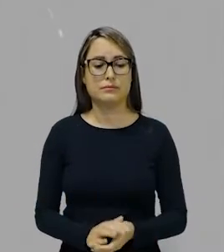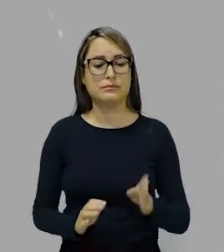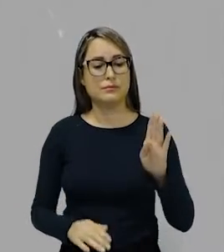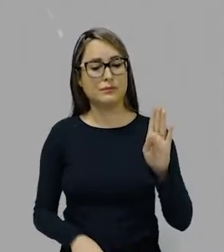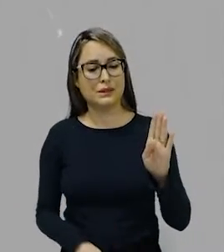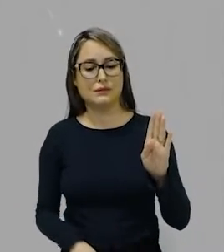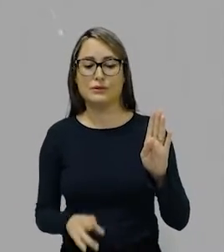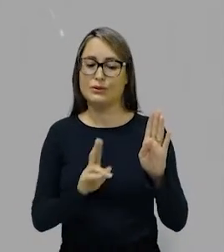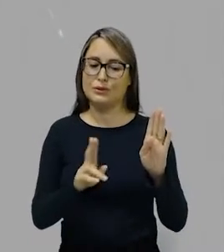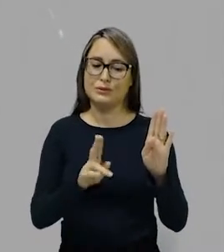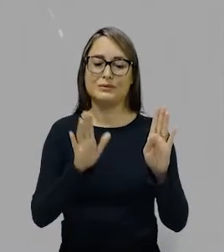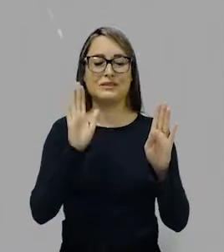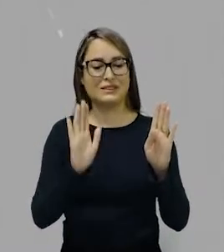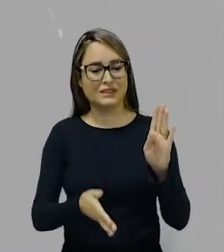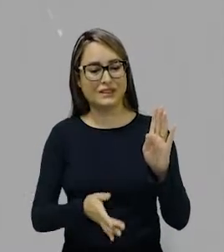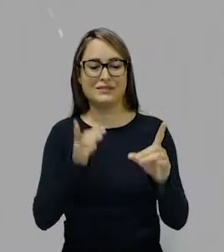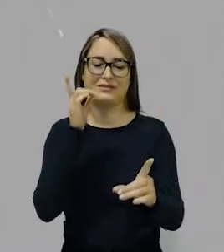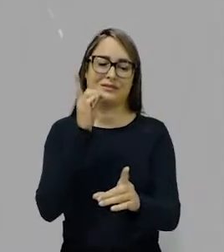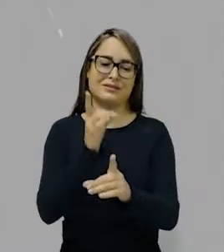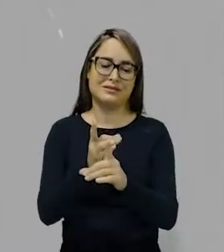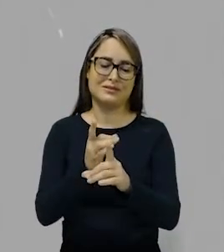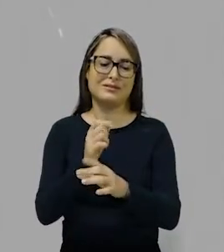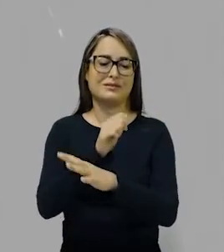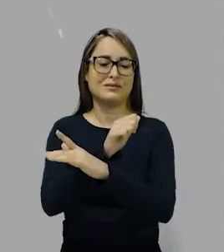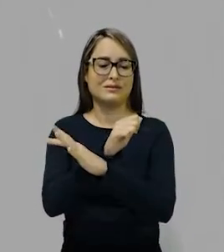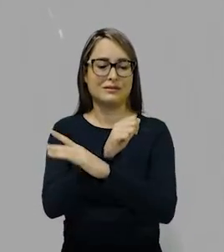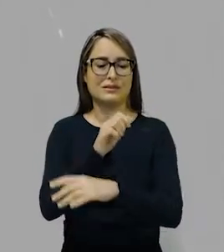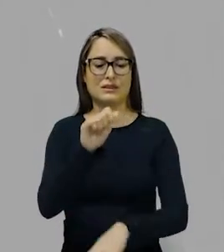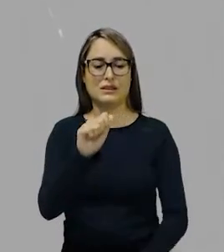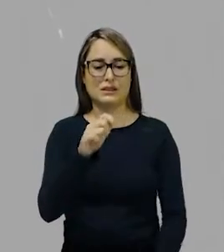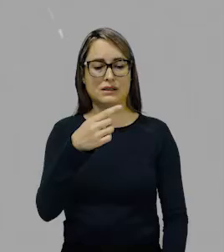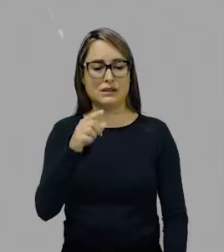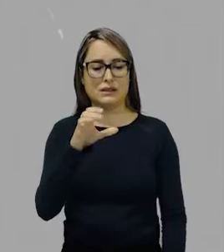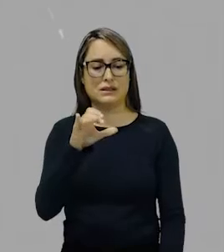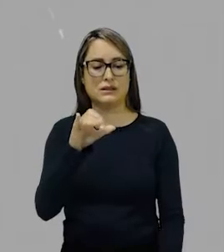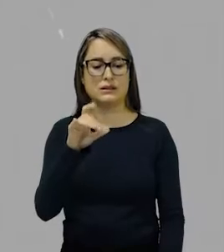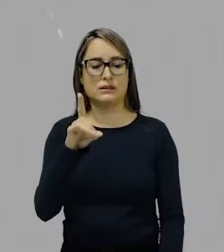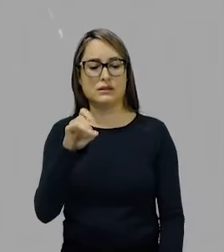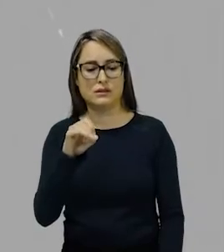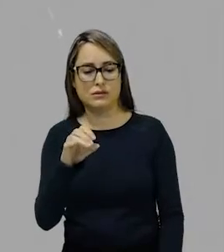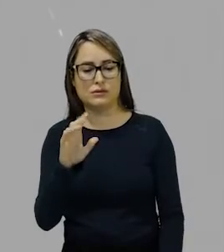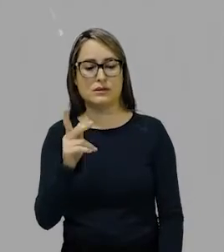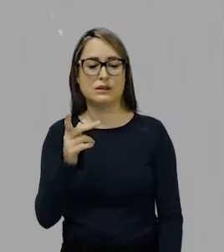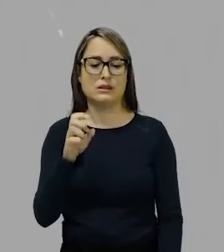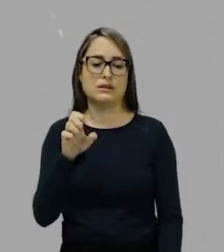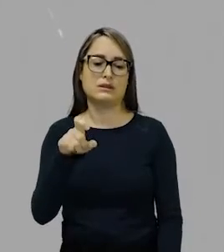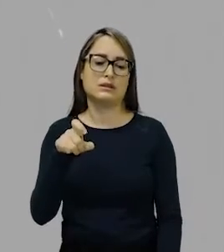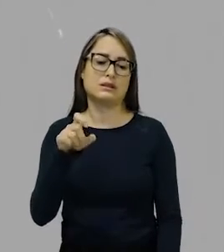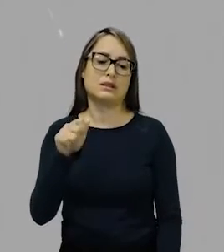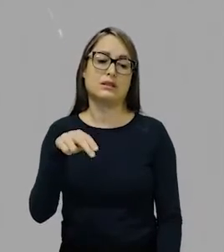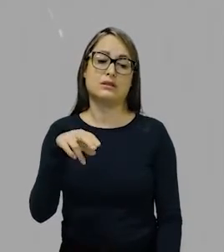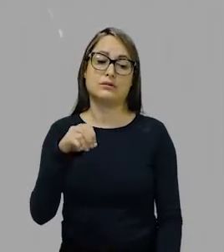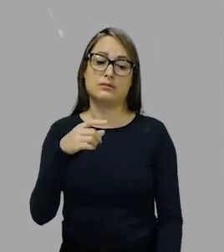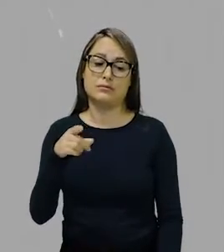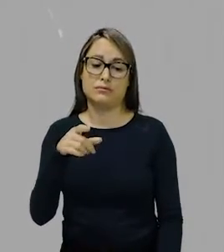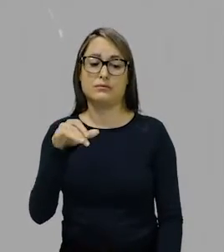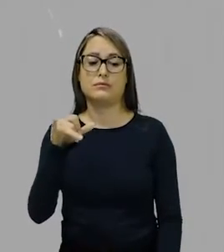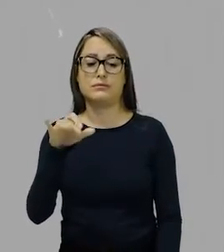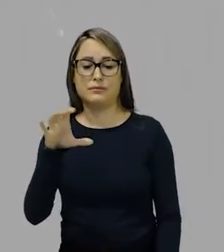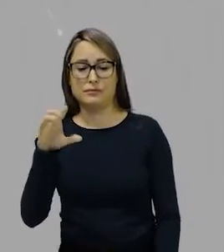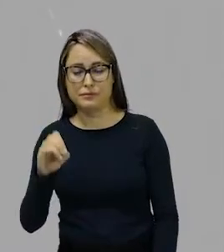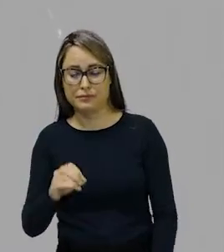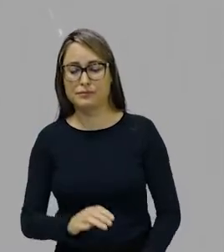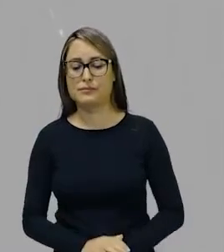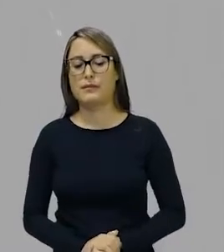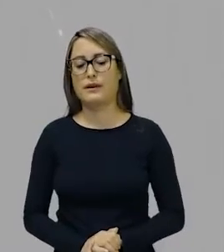O nome já diz tudo, né? Ácido hexanoico. Para fechar, você